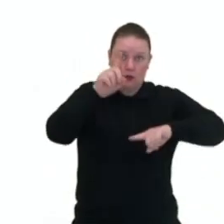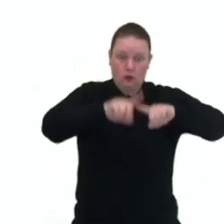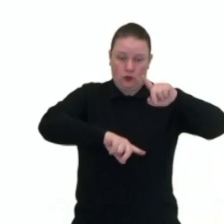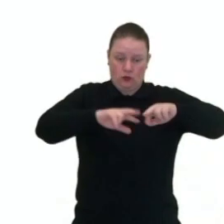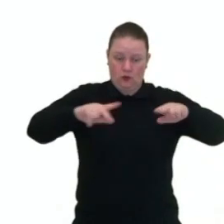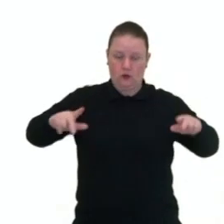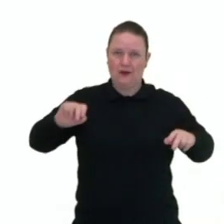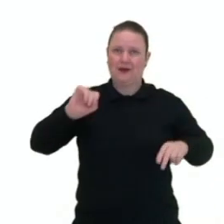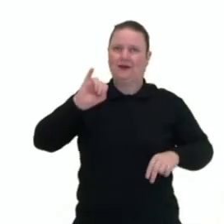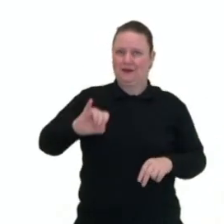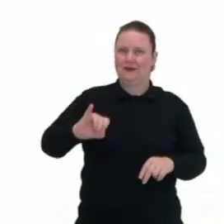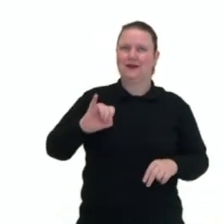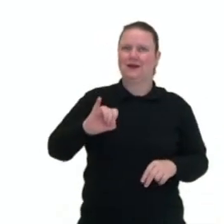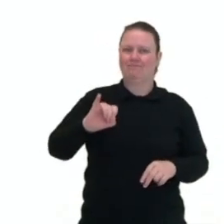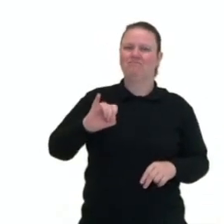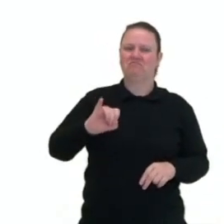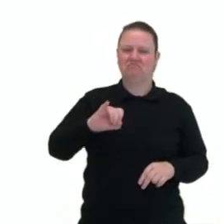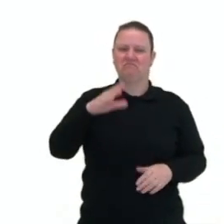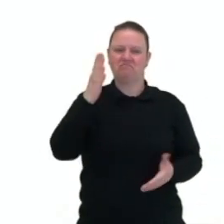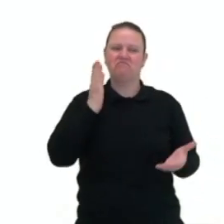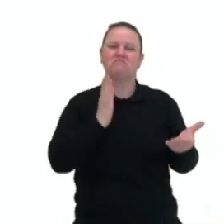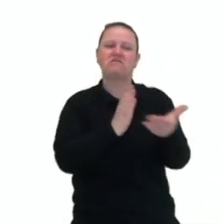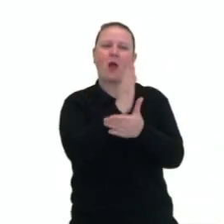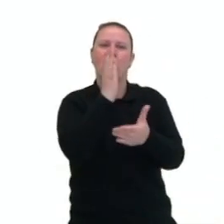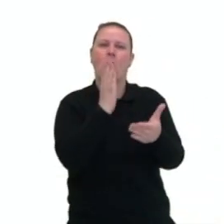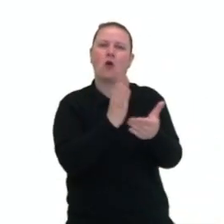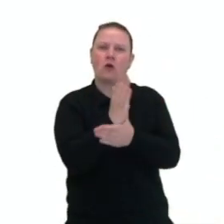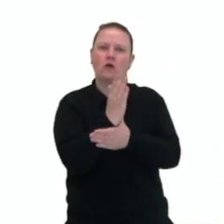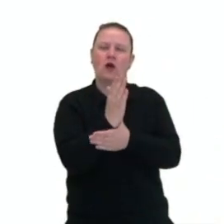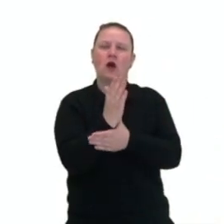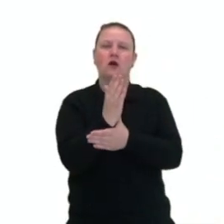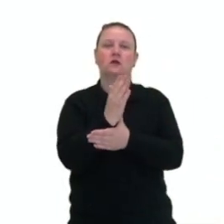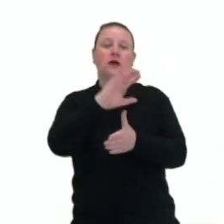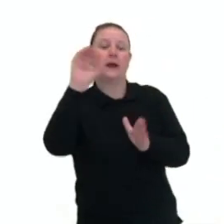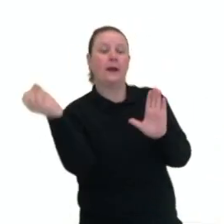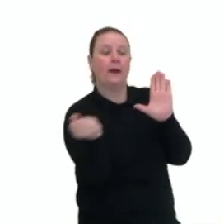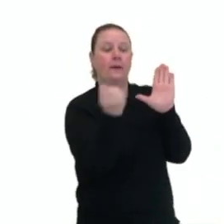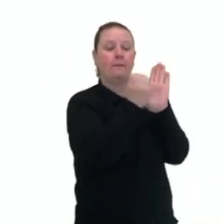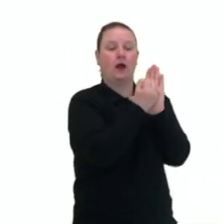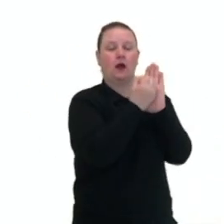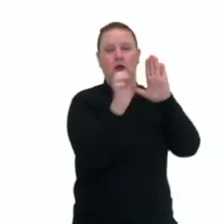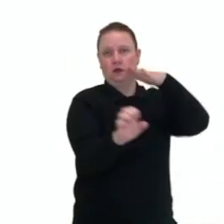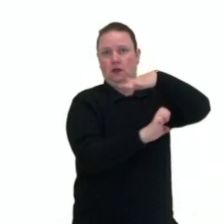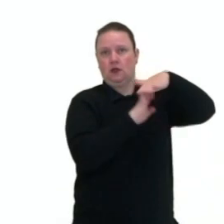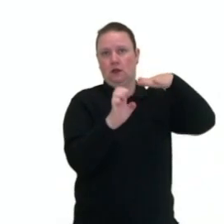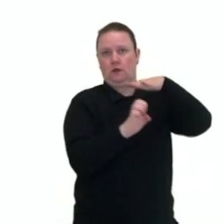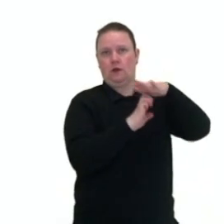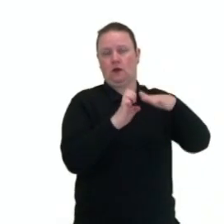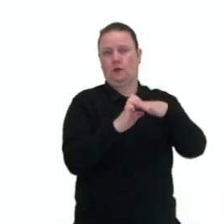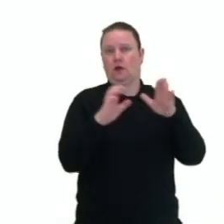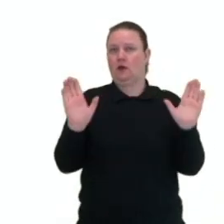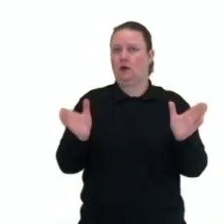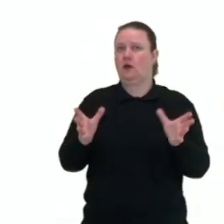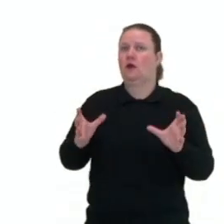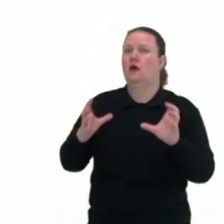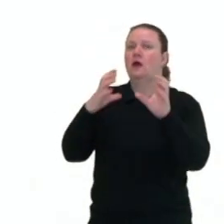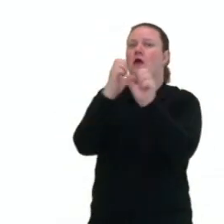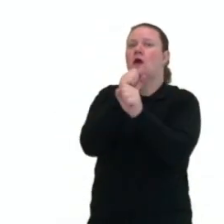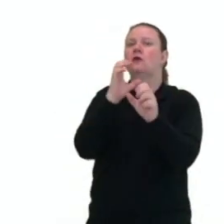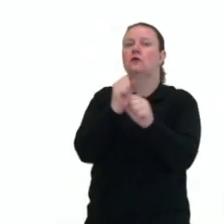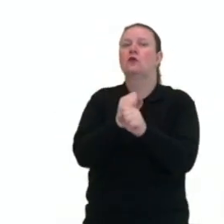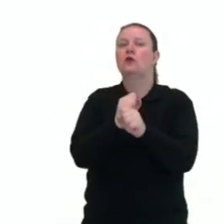sua fabricação, receberá a logomarca da empresa. Calcule quanto de papelão será utilizado